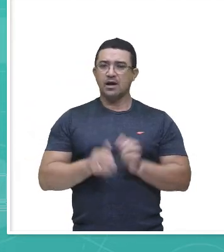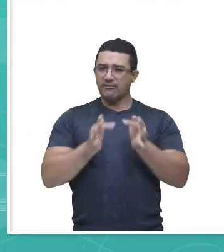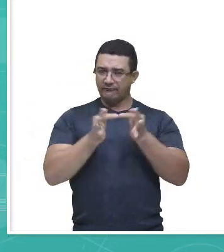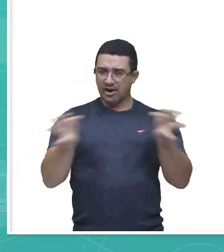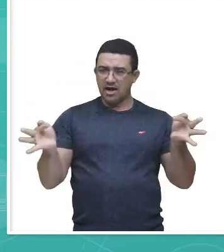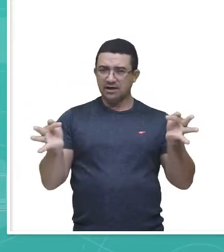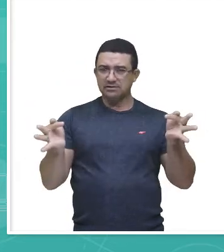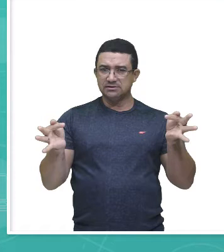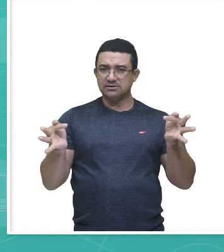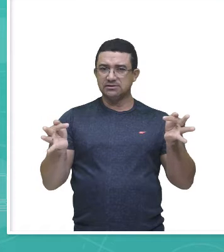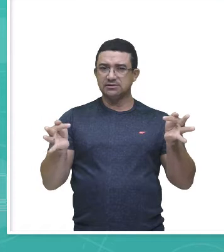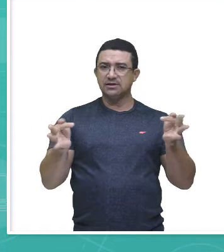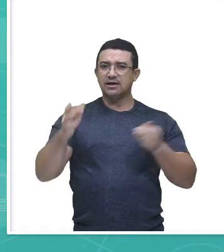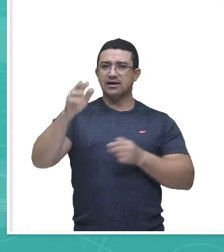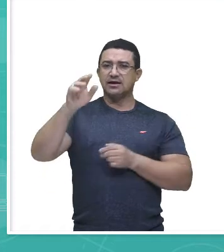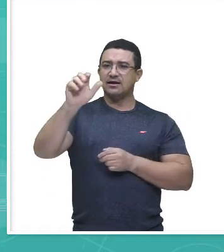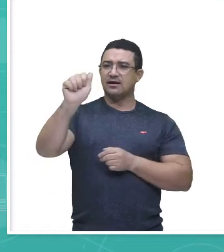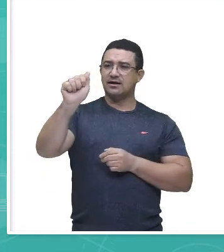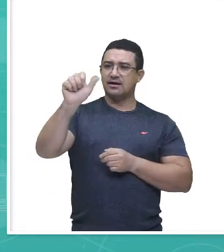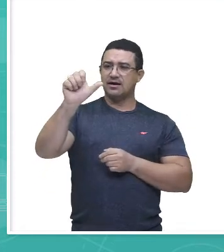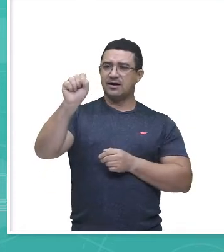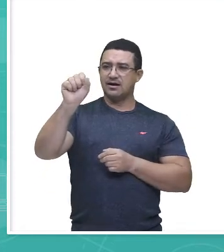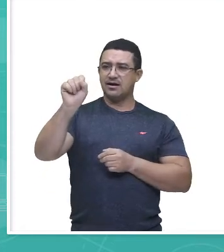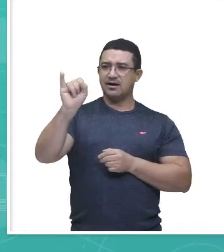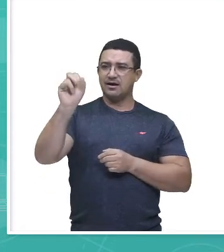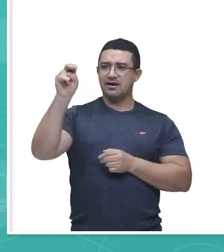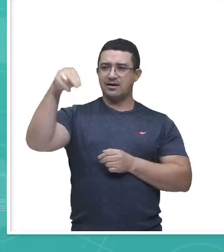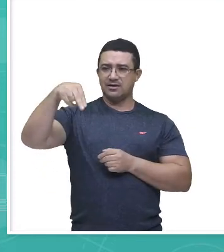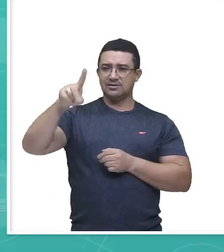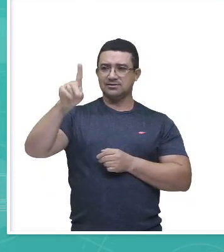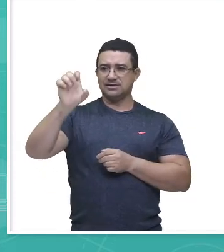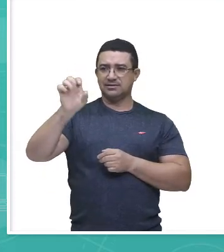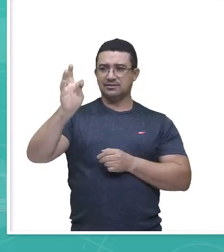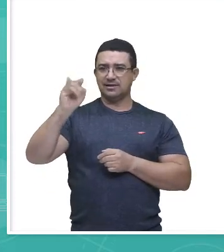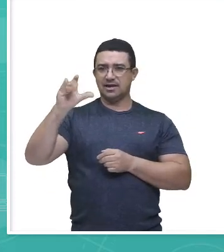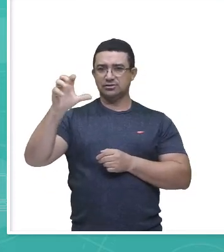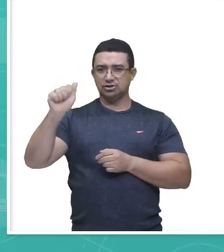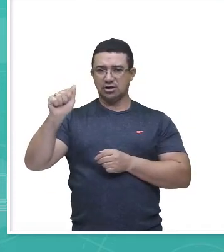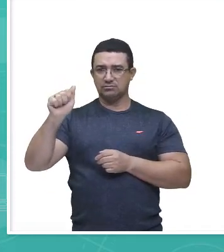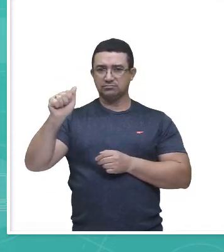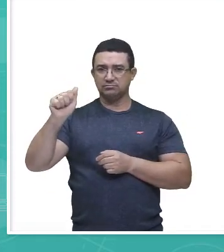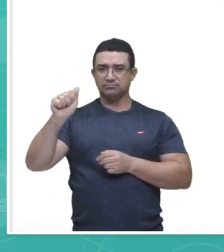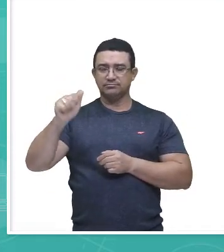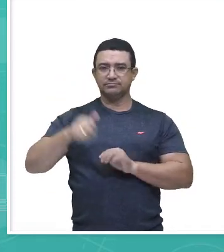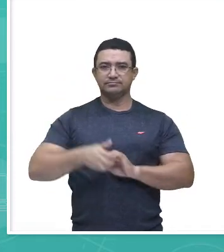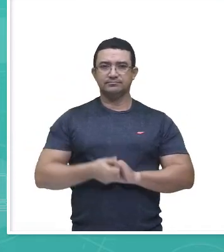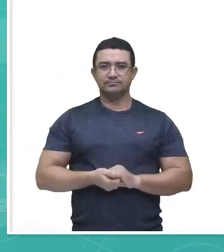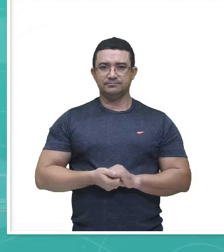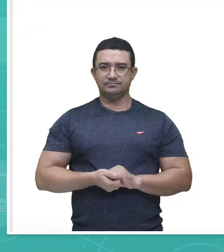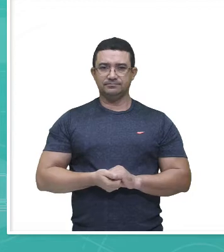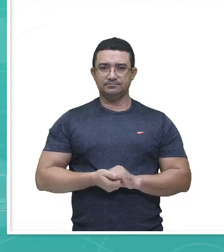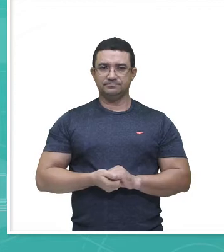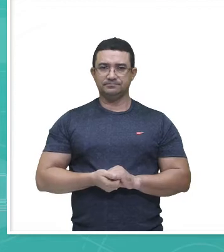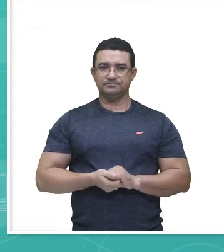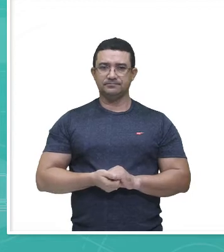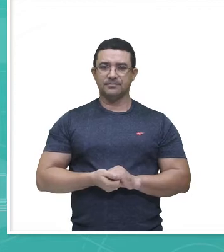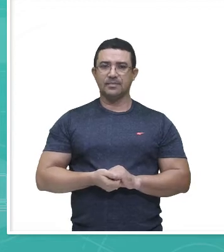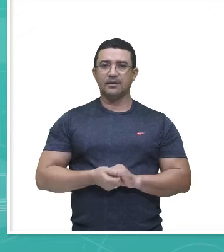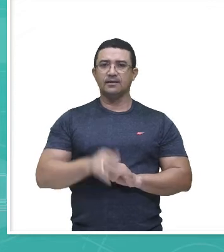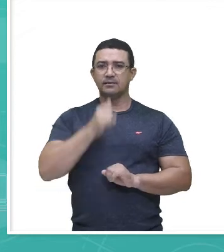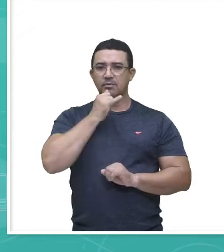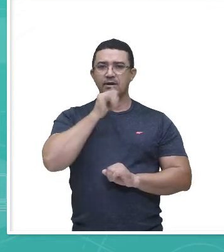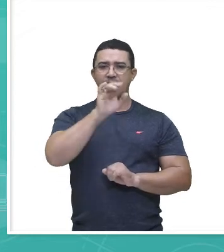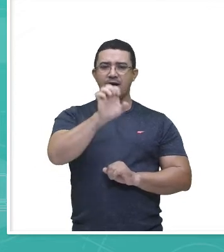não vem separada pela conjunção, perdão. Então, aqui, era seu